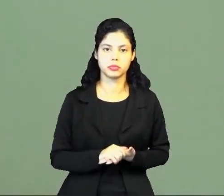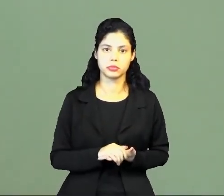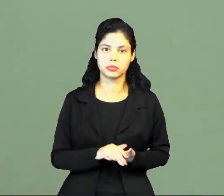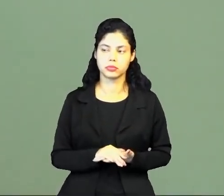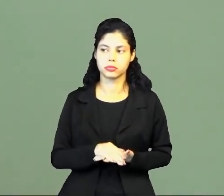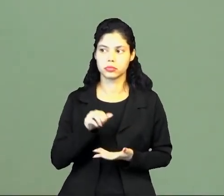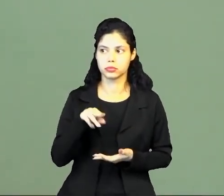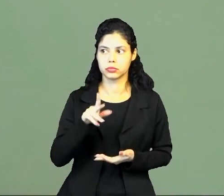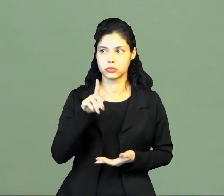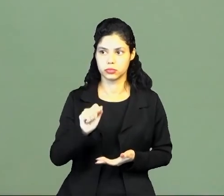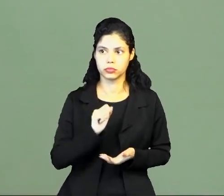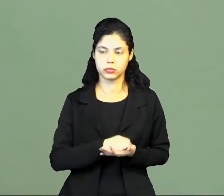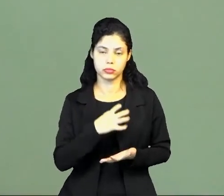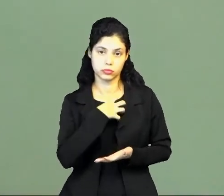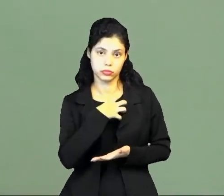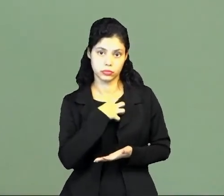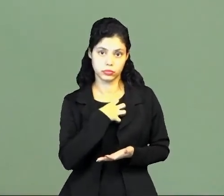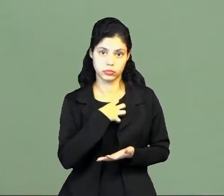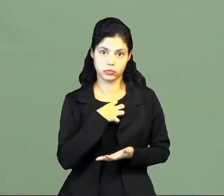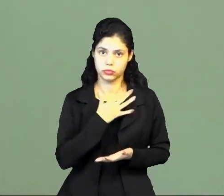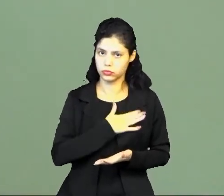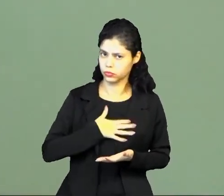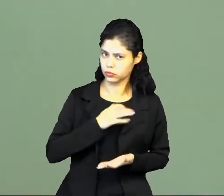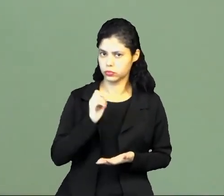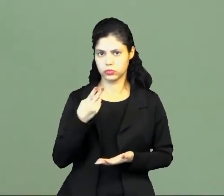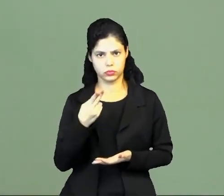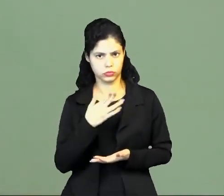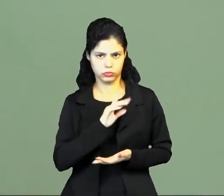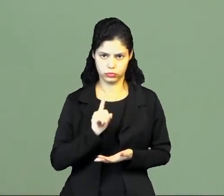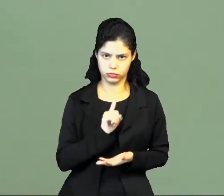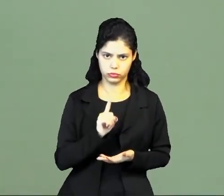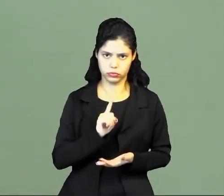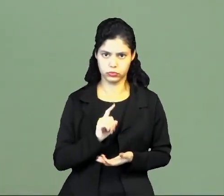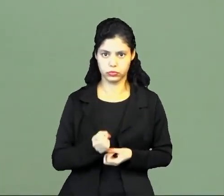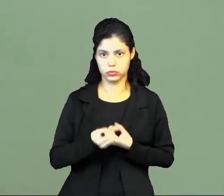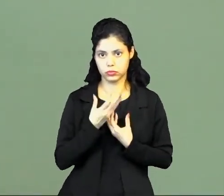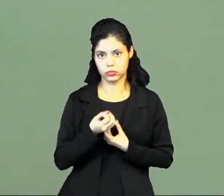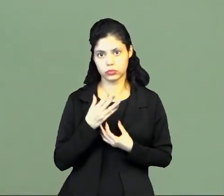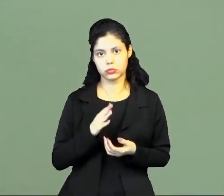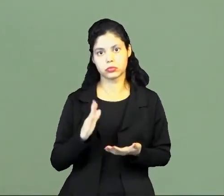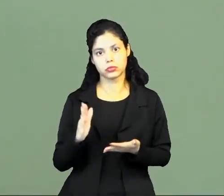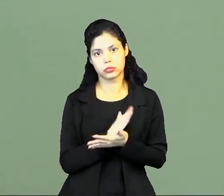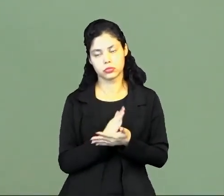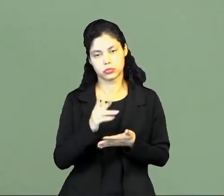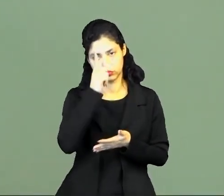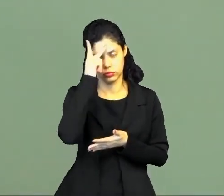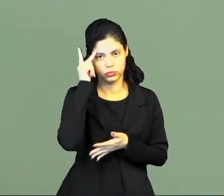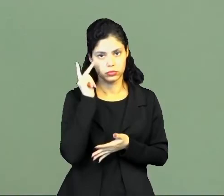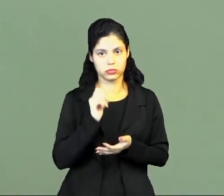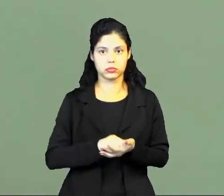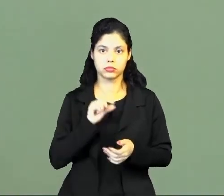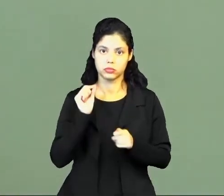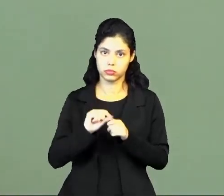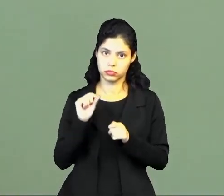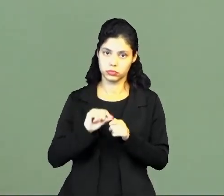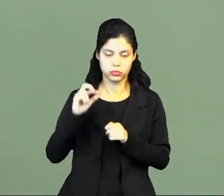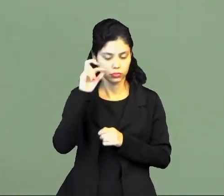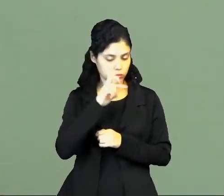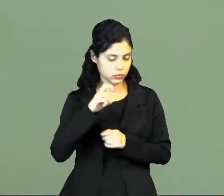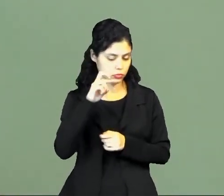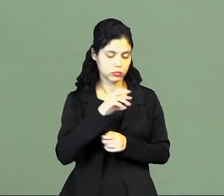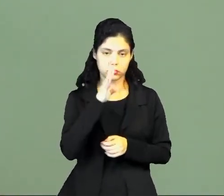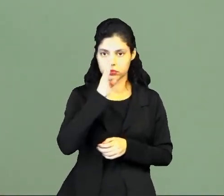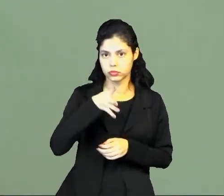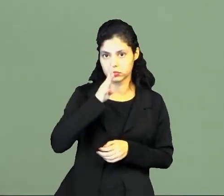esse mal, né, no seu sentido, ele gosta ou não gosta de ser poeta, né? Algumas pessoas que fazem